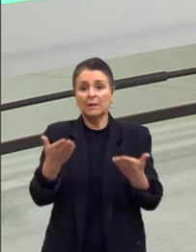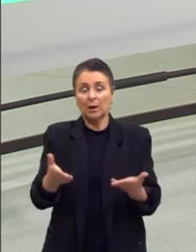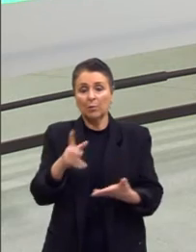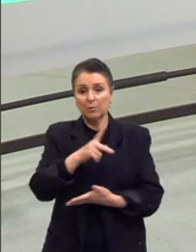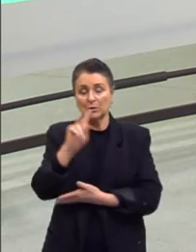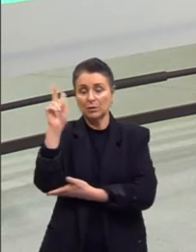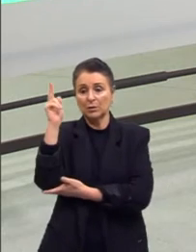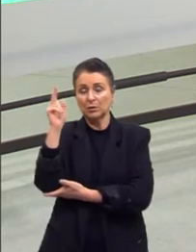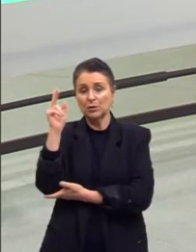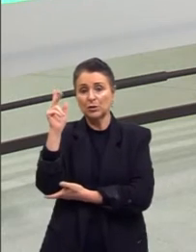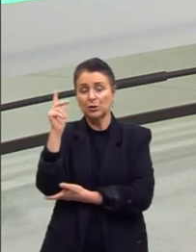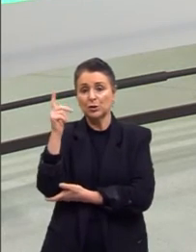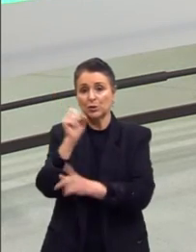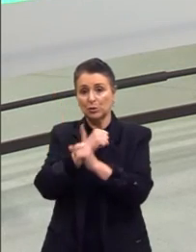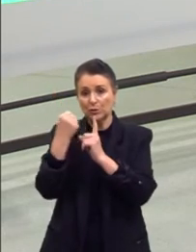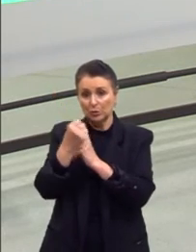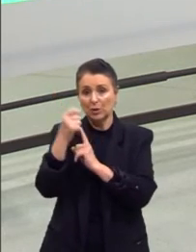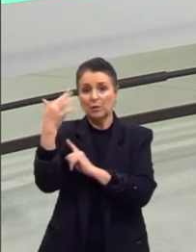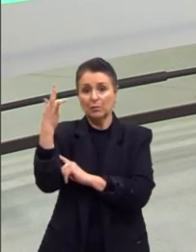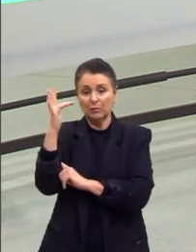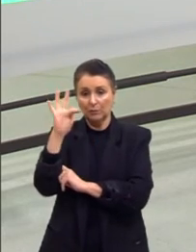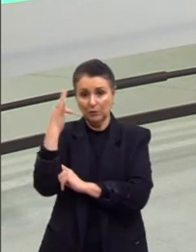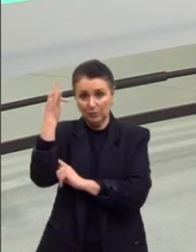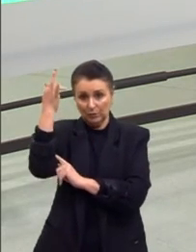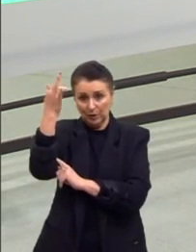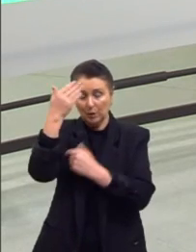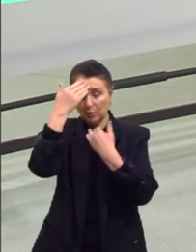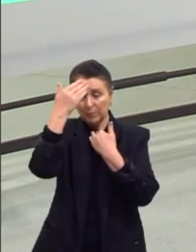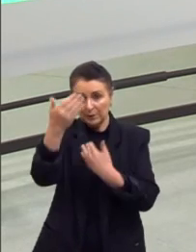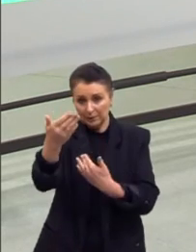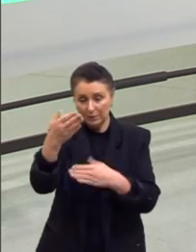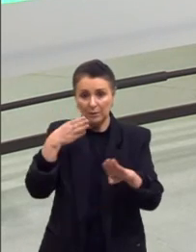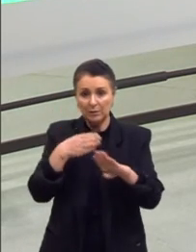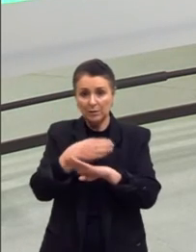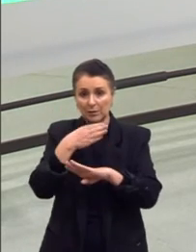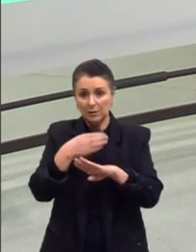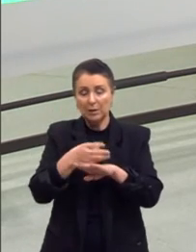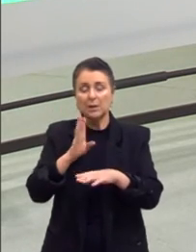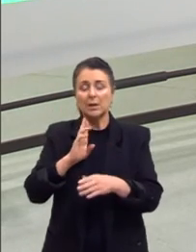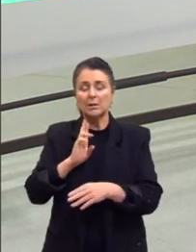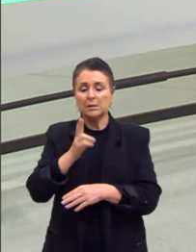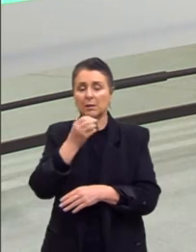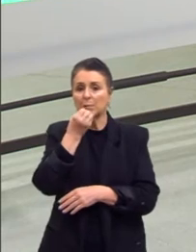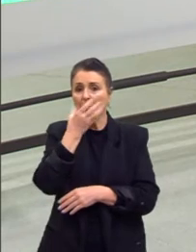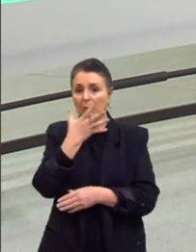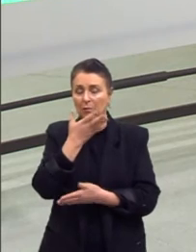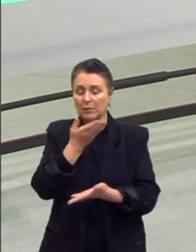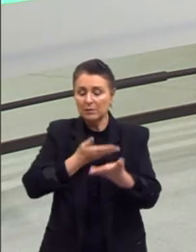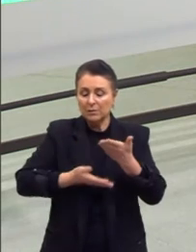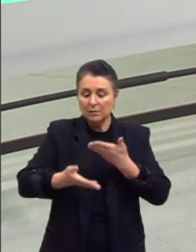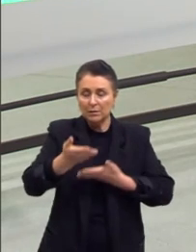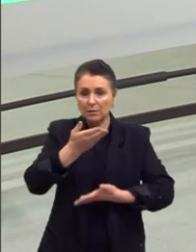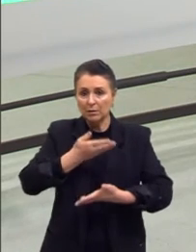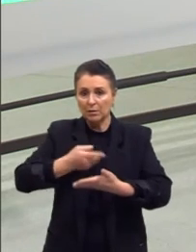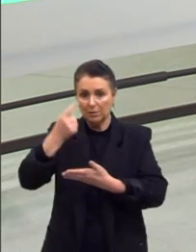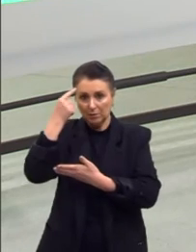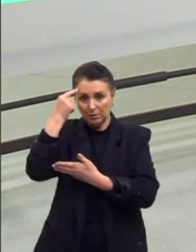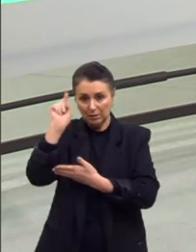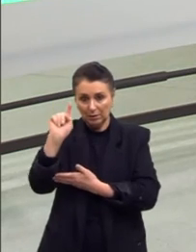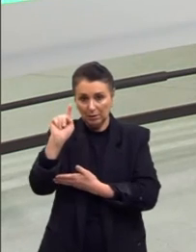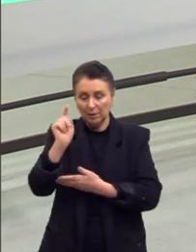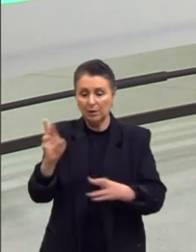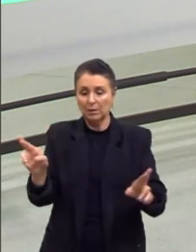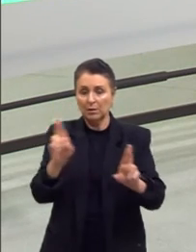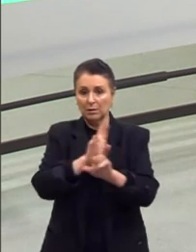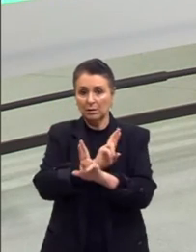Muito obrigado pela participação sempre agradeço e muito obrigado É sempre bom né a gente fazer essas senhoras essas trocas